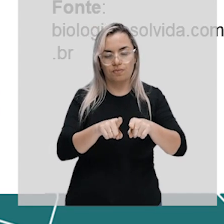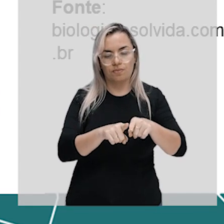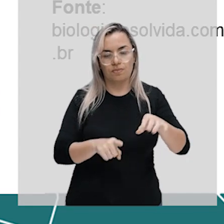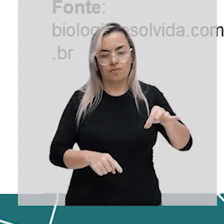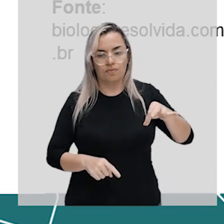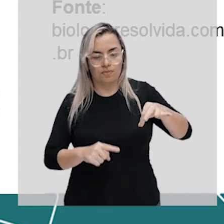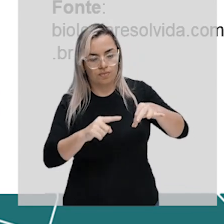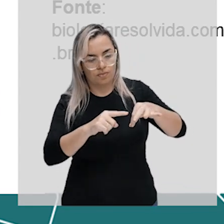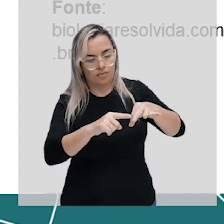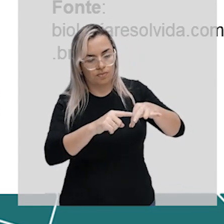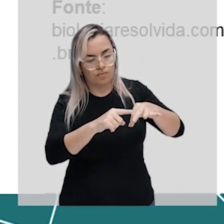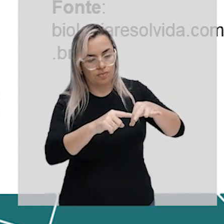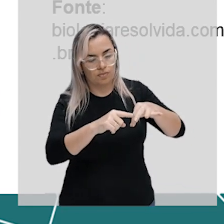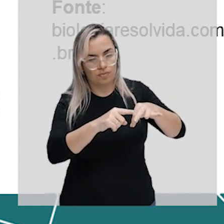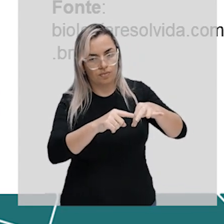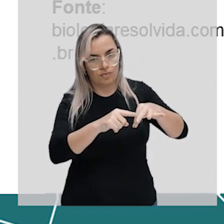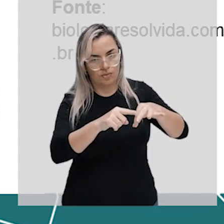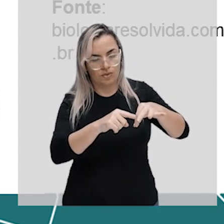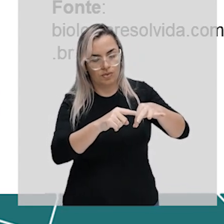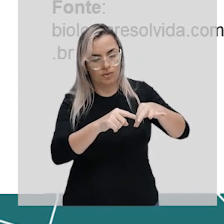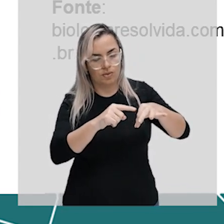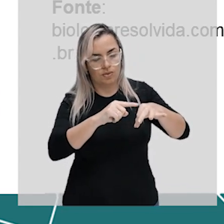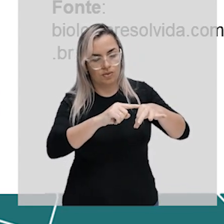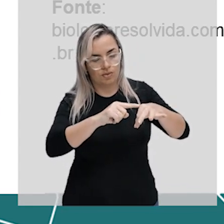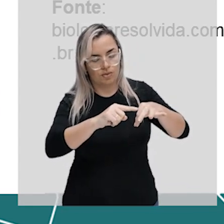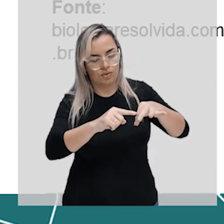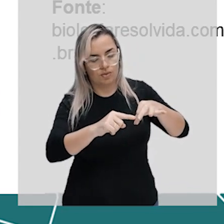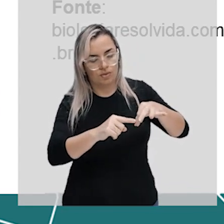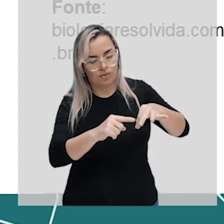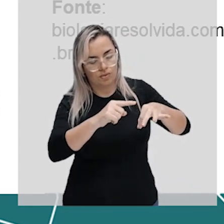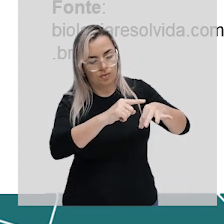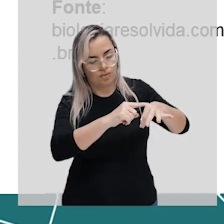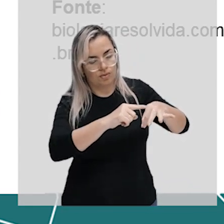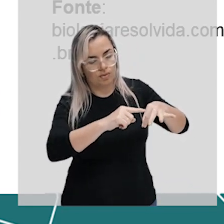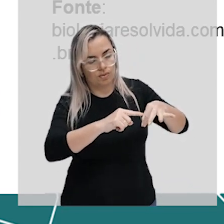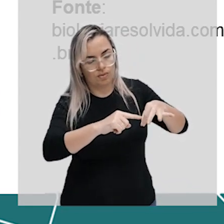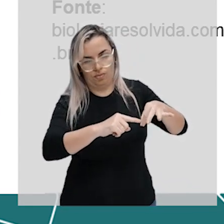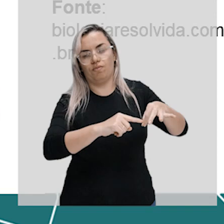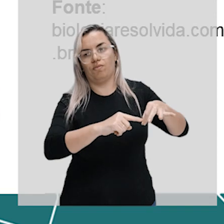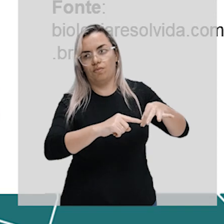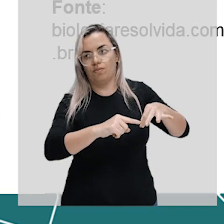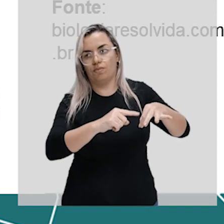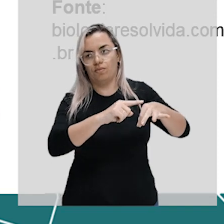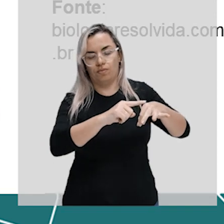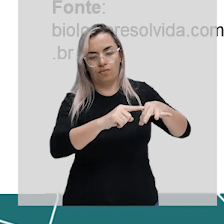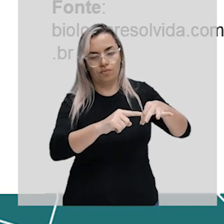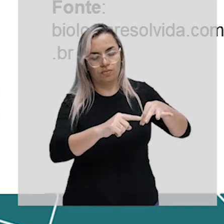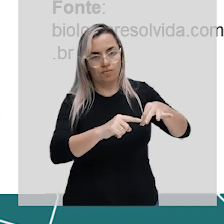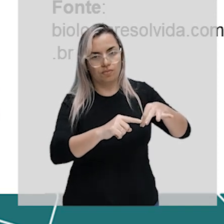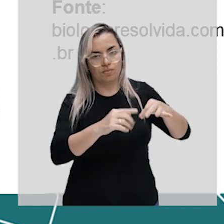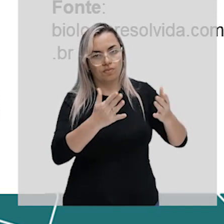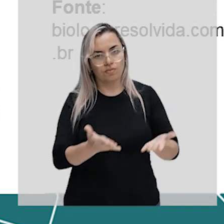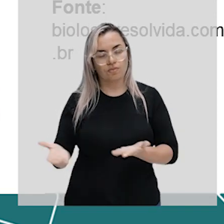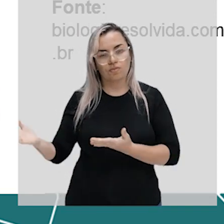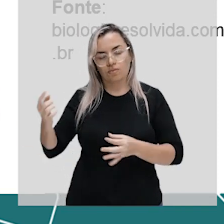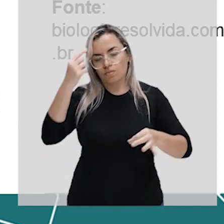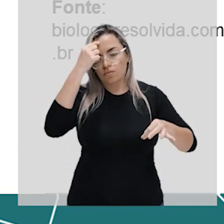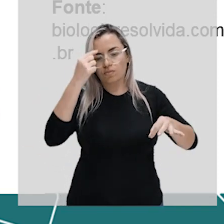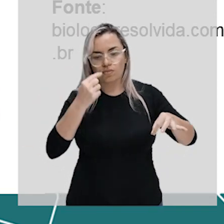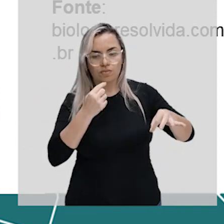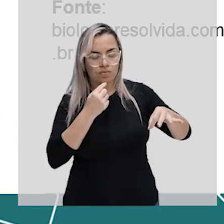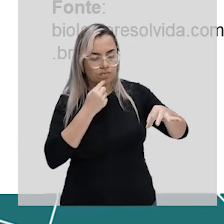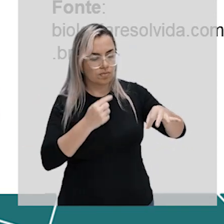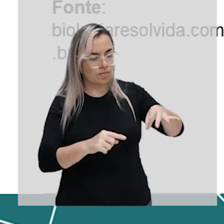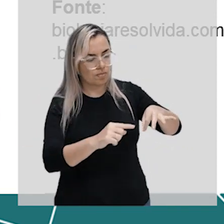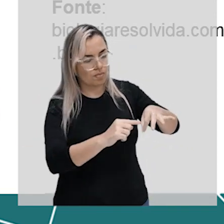lábio menor, que a gente chama de pequenos lábios, e nós temos aqui os grandes lábios, o lábio maior, essa região